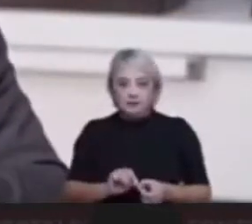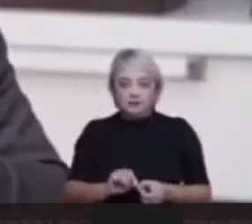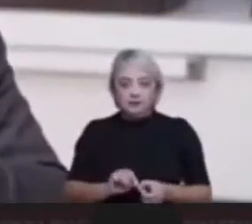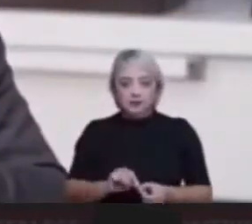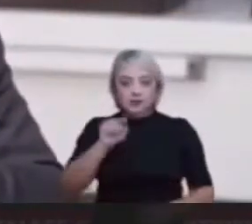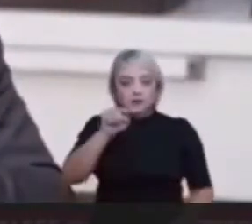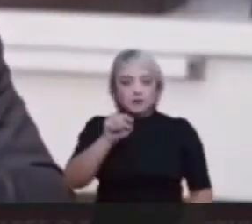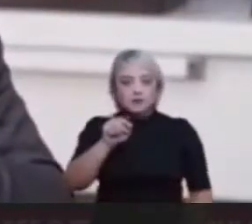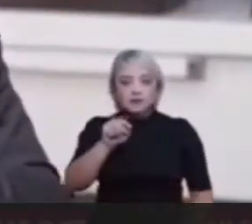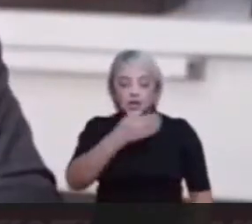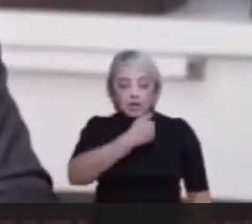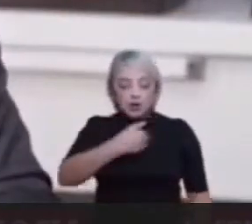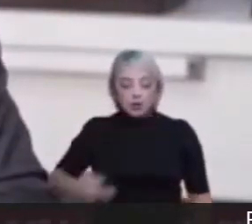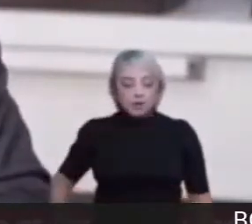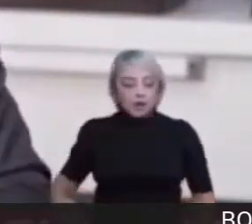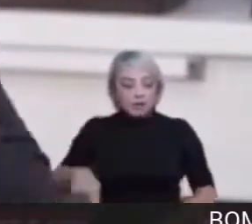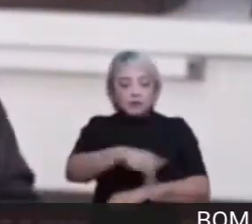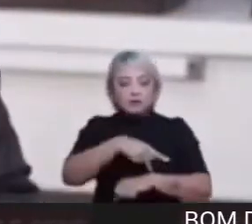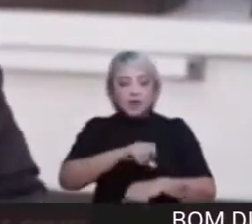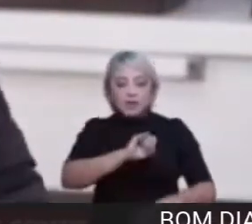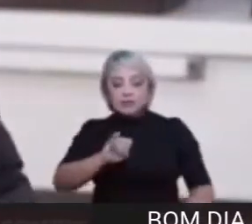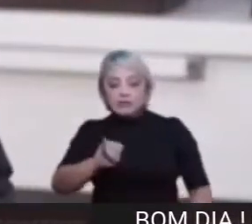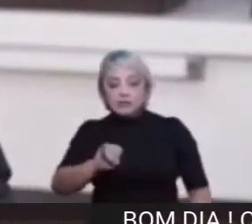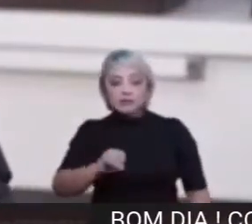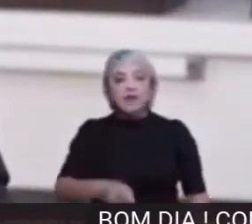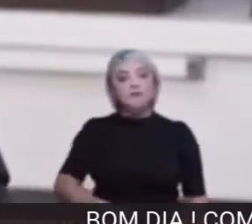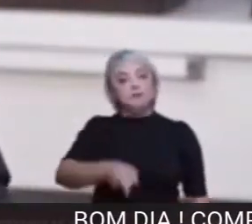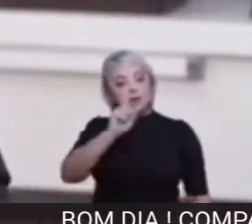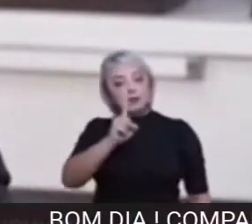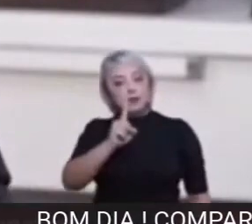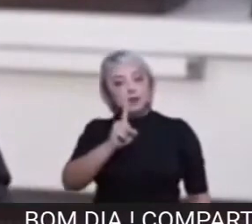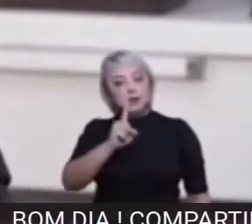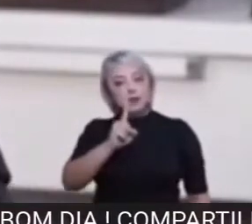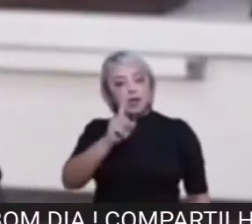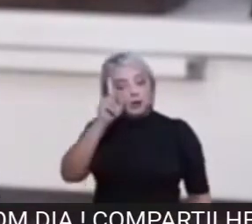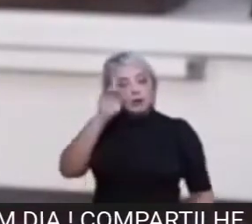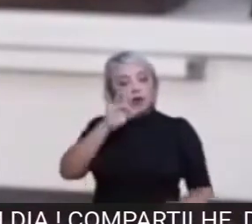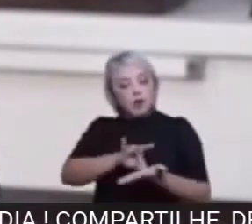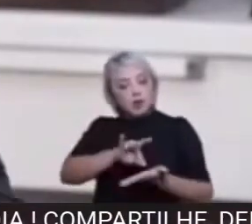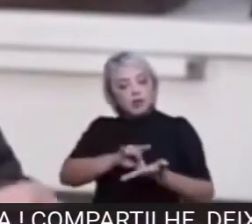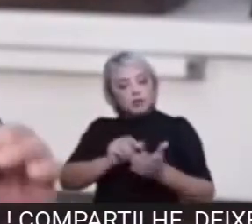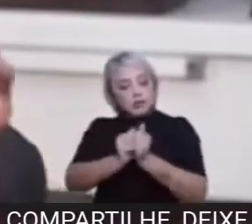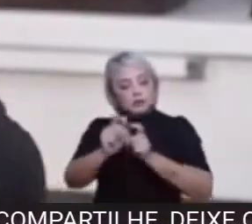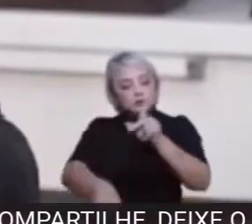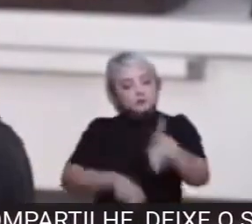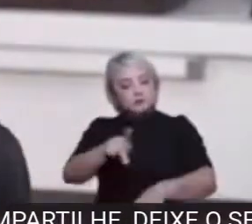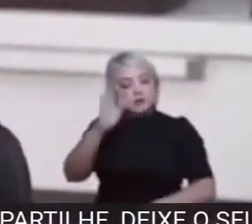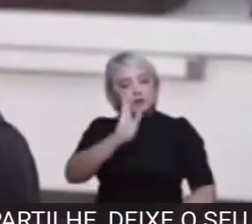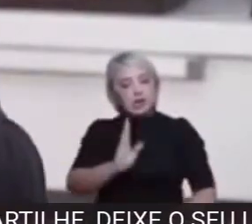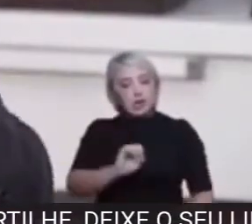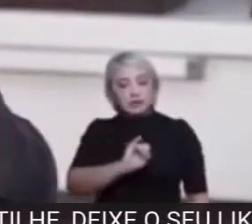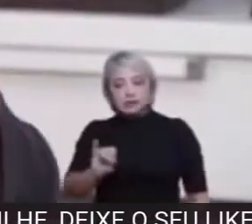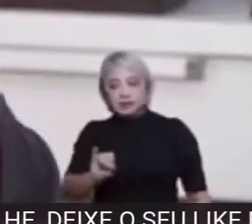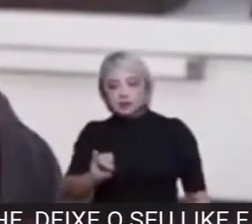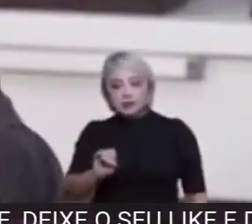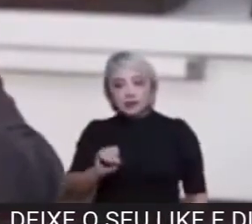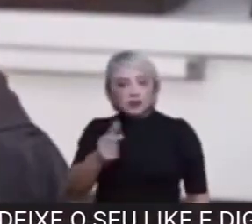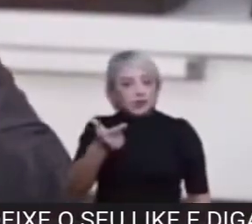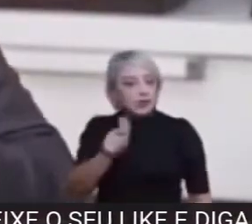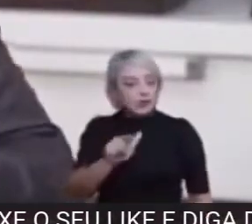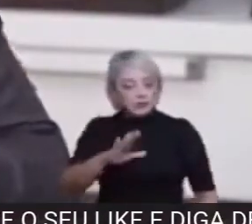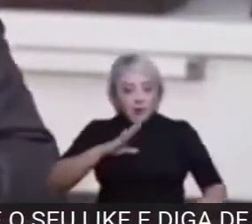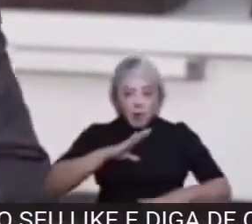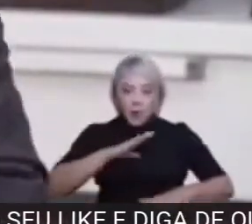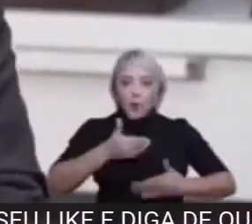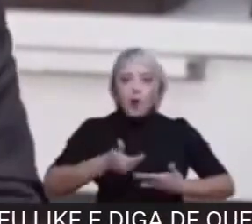governa esse país se você não tiver, primeiro, honestidade com o povo brasileiro. Se você não tiver coragem de chamar o povo